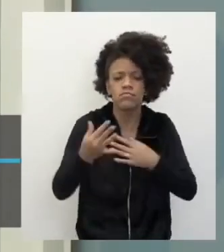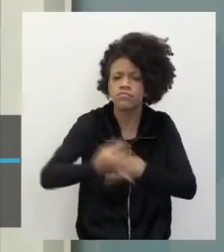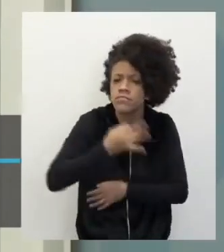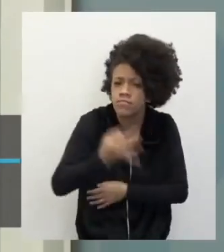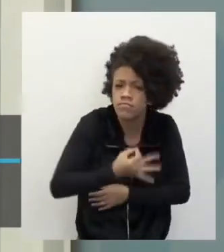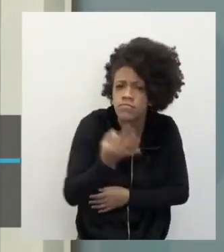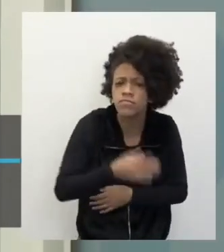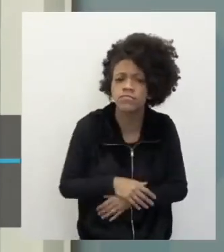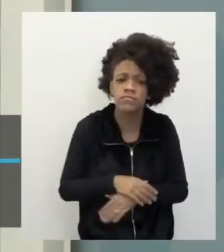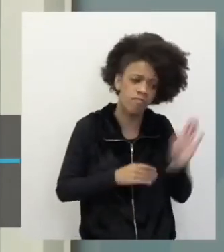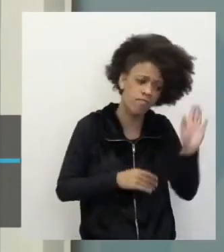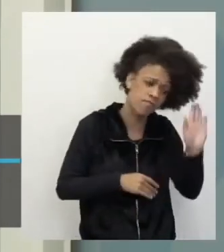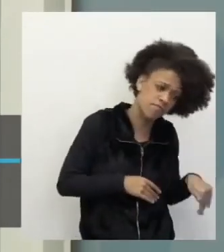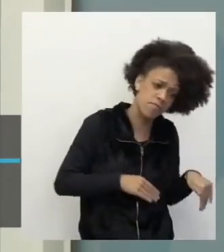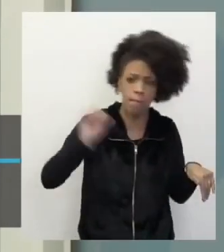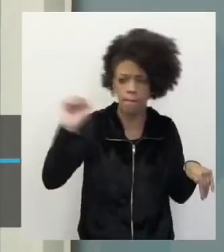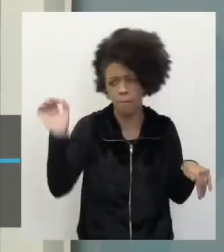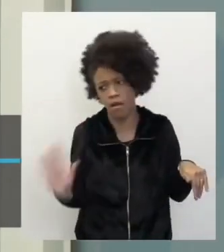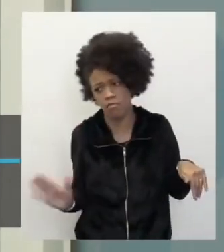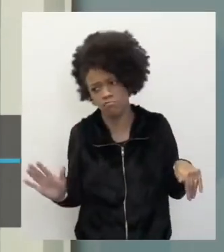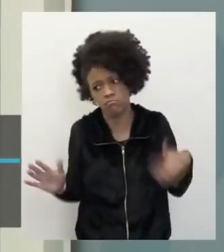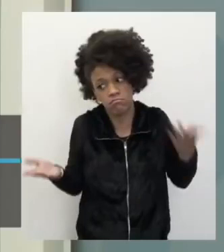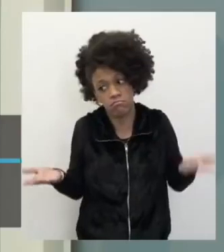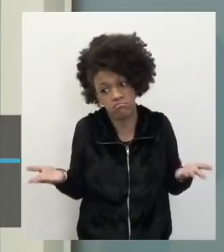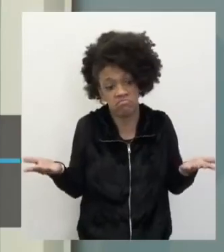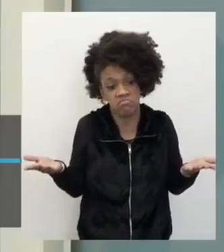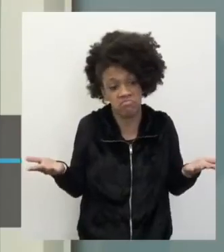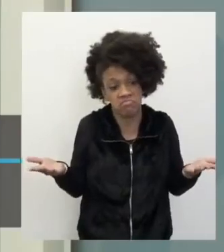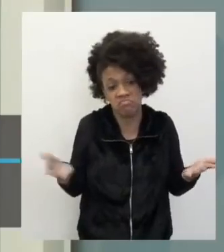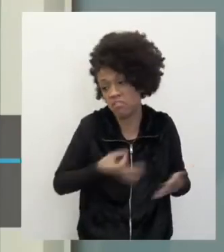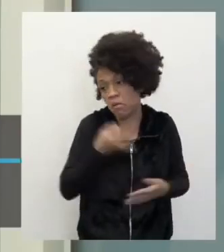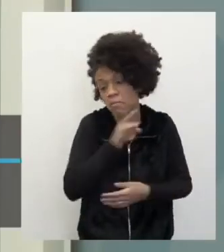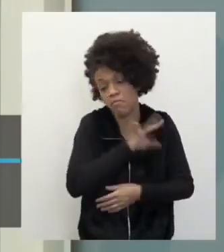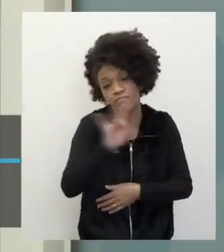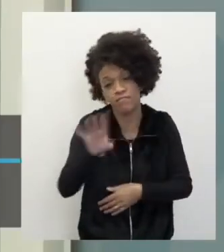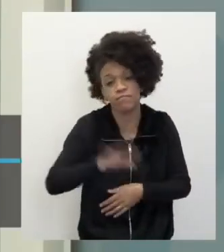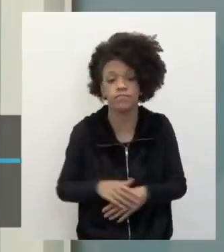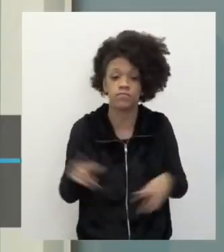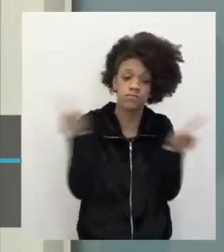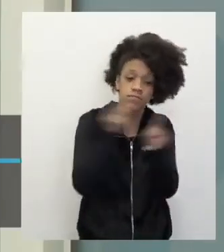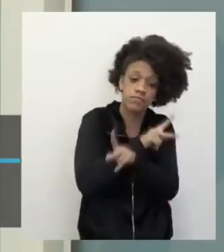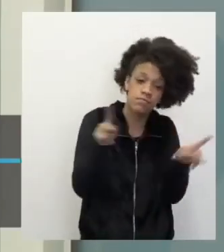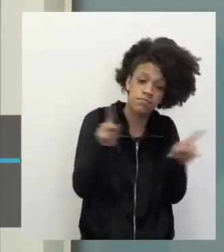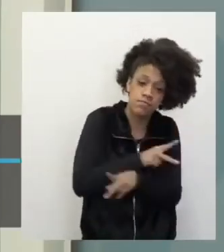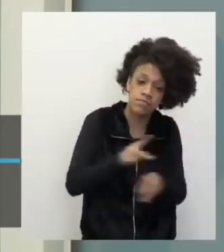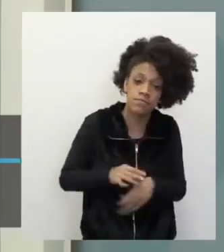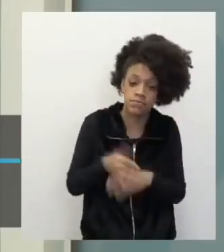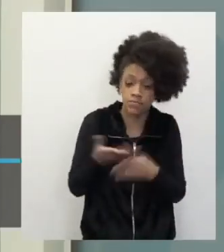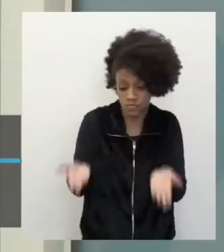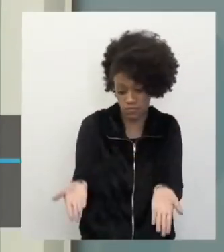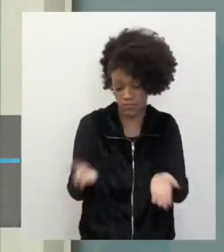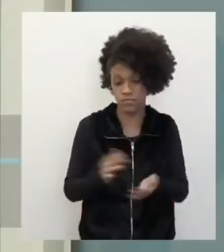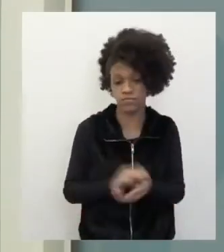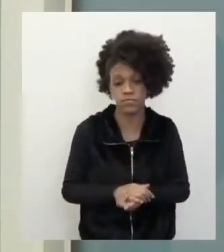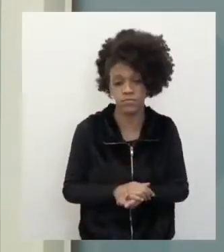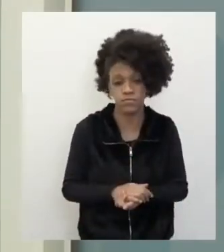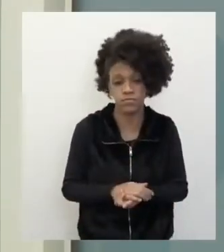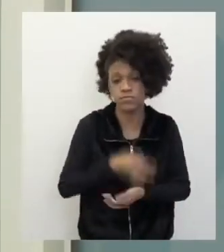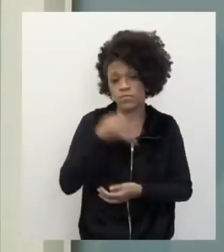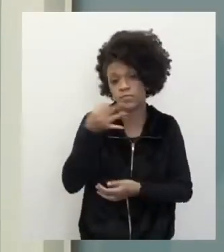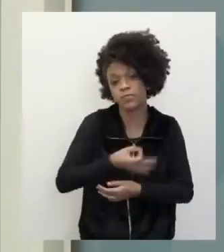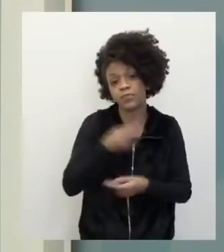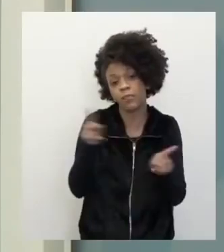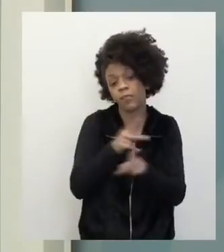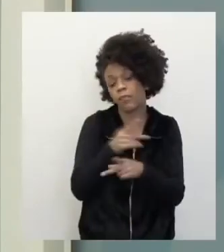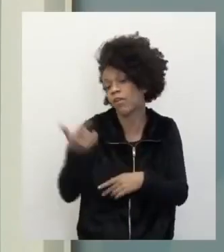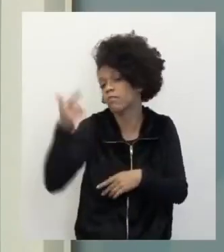é caro ou barato. Olha, para um pode ser caro, para outro pode ser barato. O vento, ele está ventando aqui, né? A nossa opinião sobre o vento é